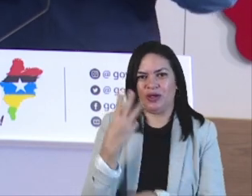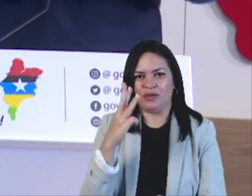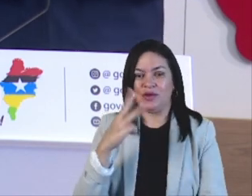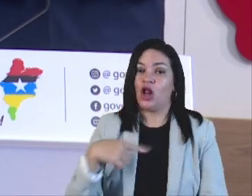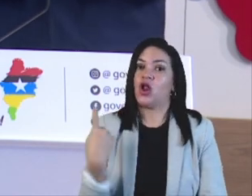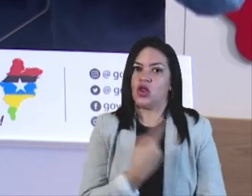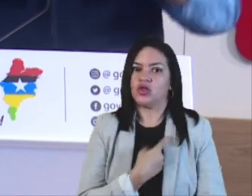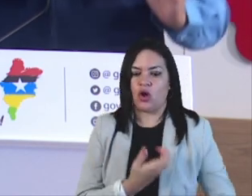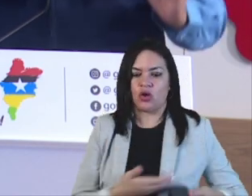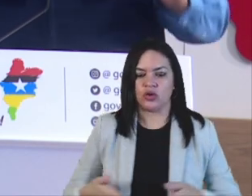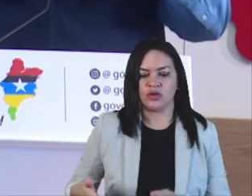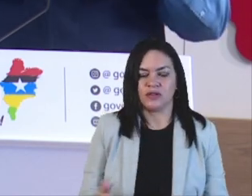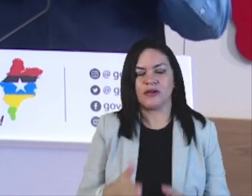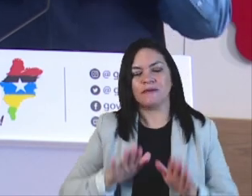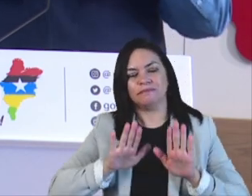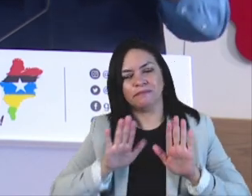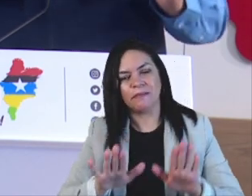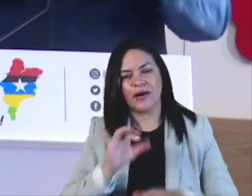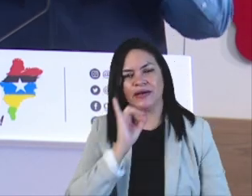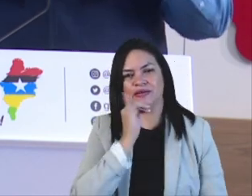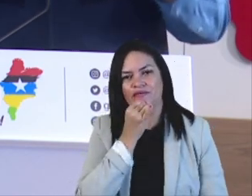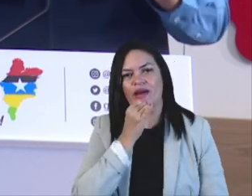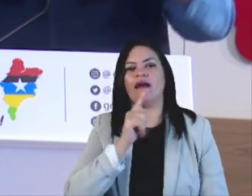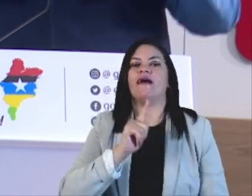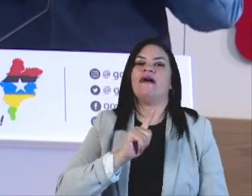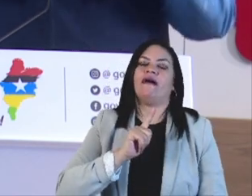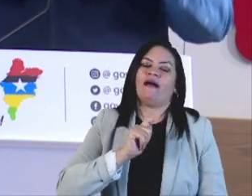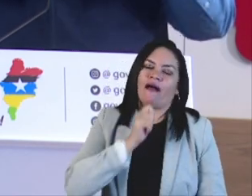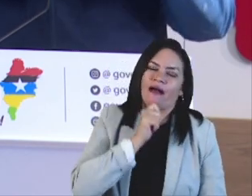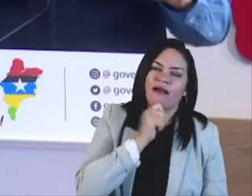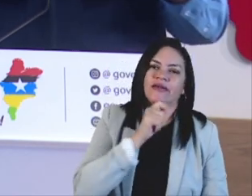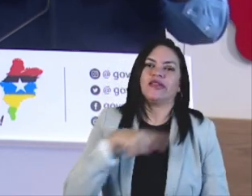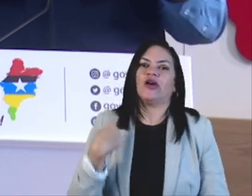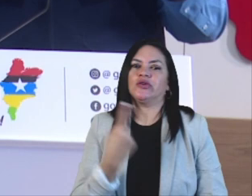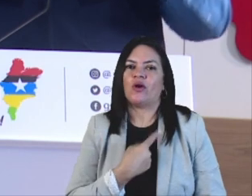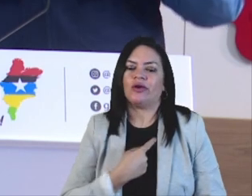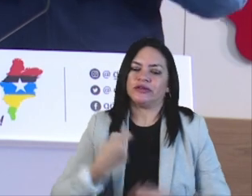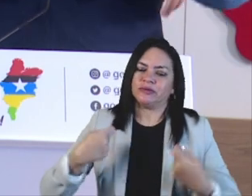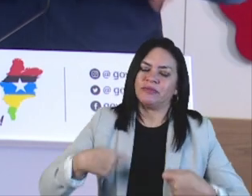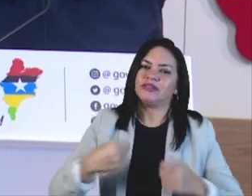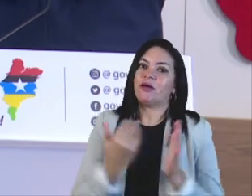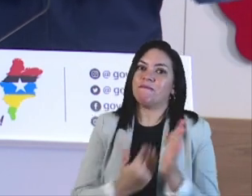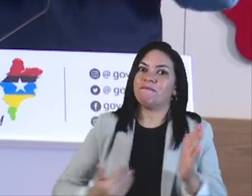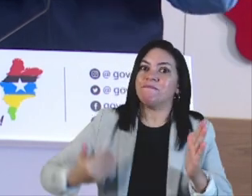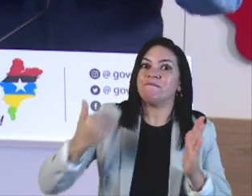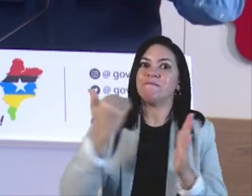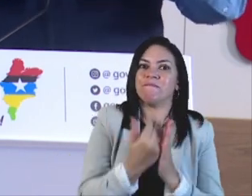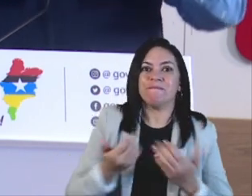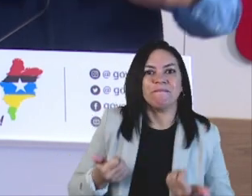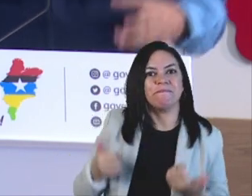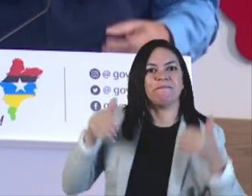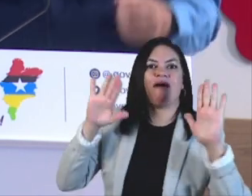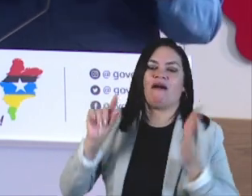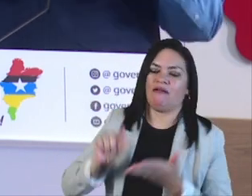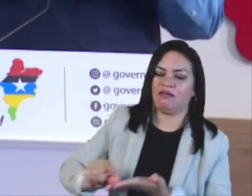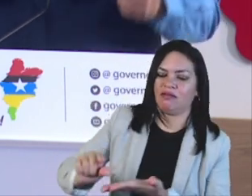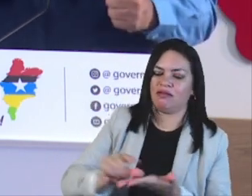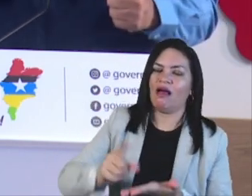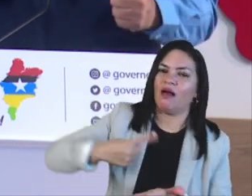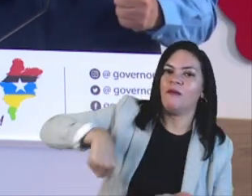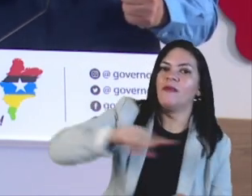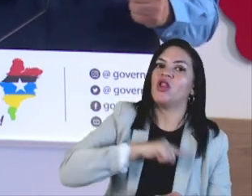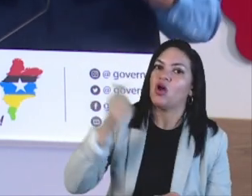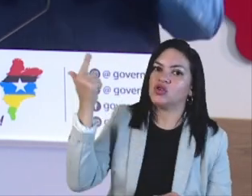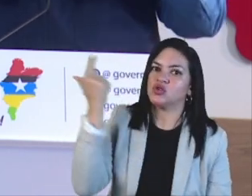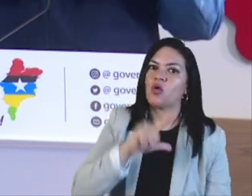infelizmente ainda estamos num patamar muito abaixo daquele que é necessário Para que nós